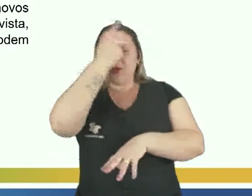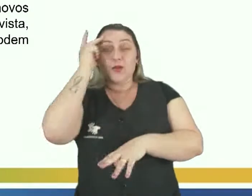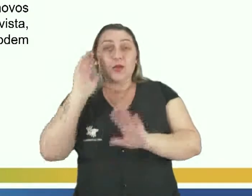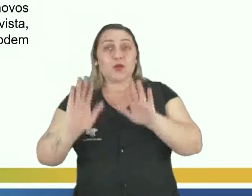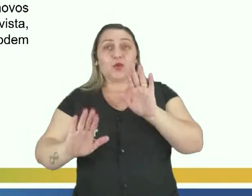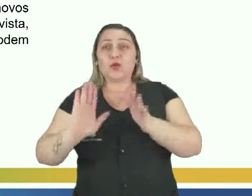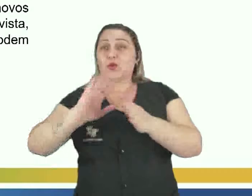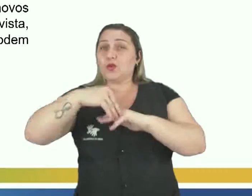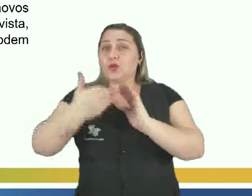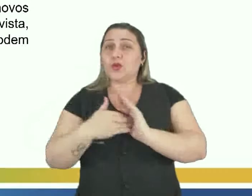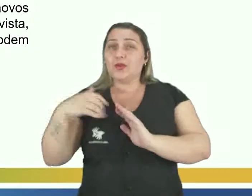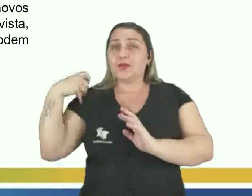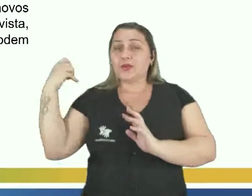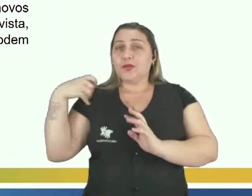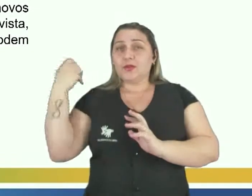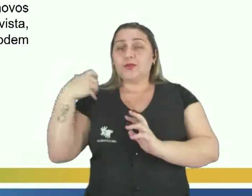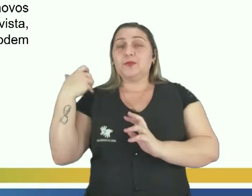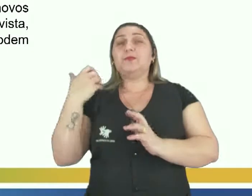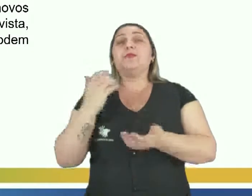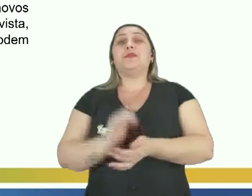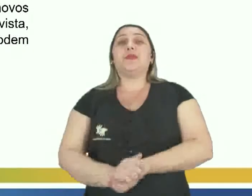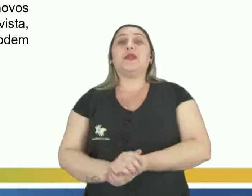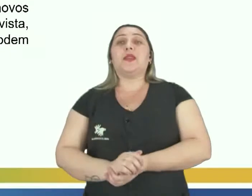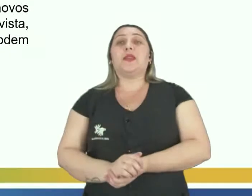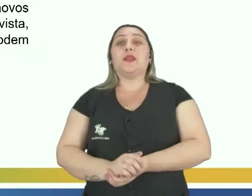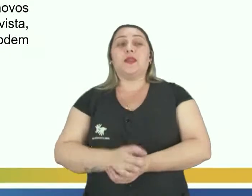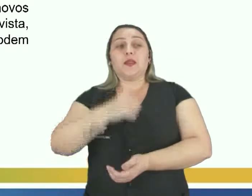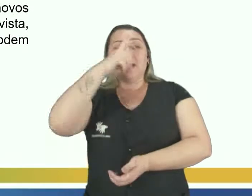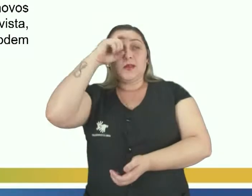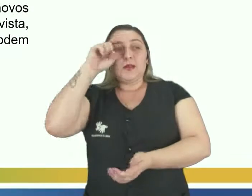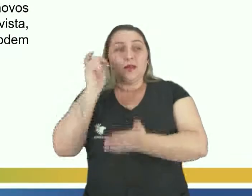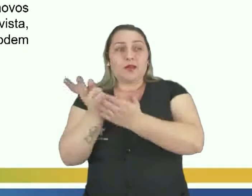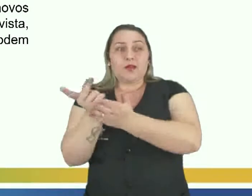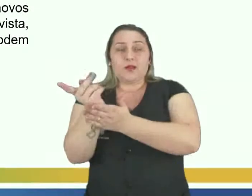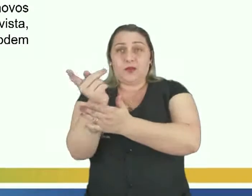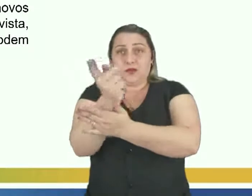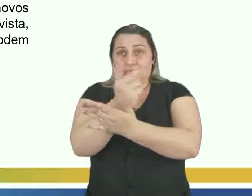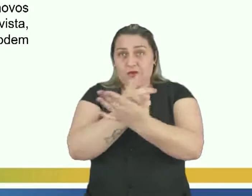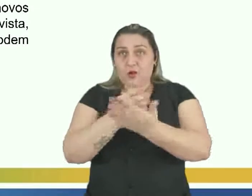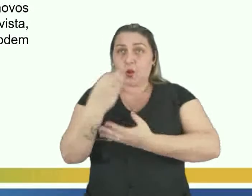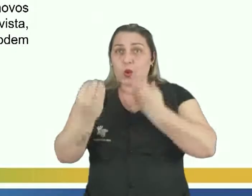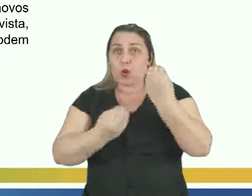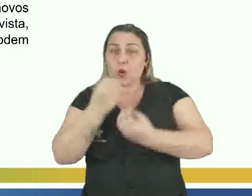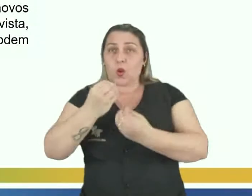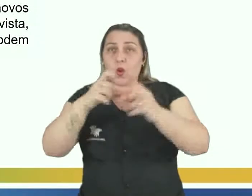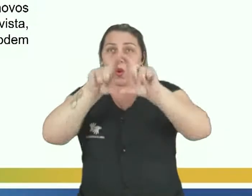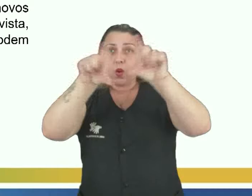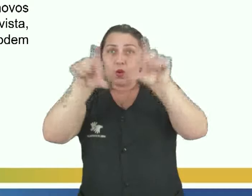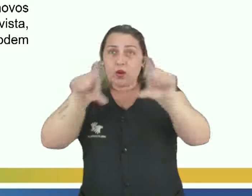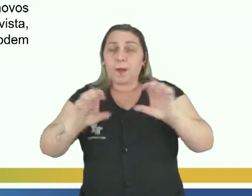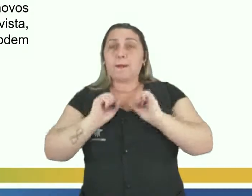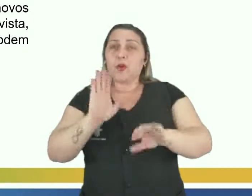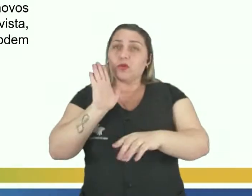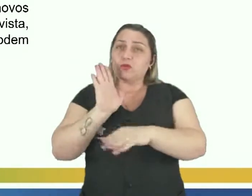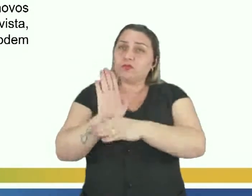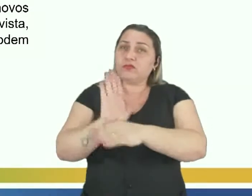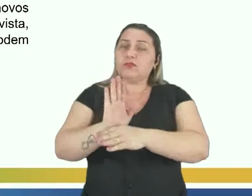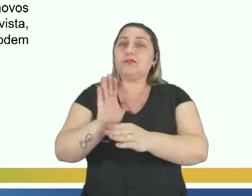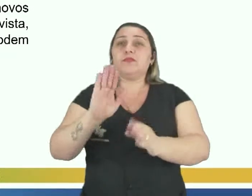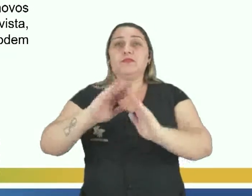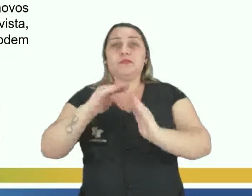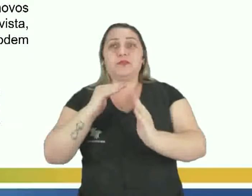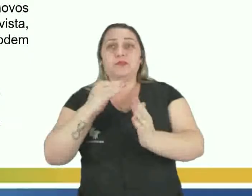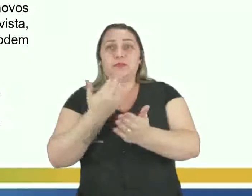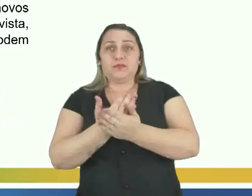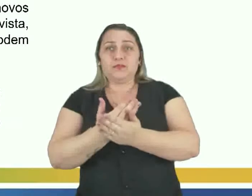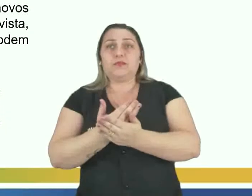as idades. Nessa entrevista, Maurício de Souza conta aos professores como os gibis podem auxiliá-los em sala de aula.